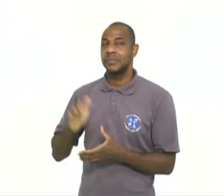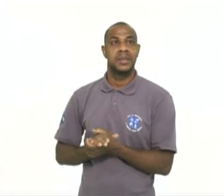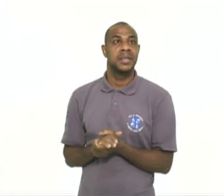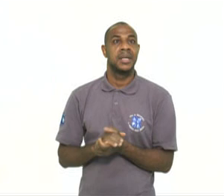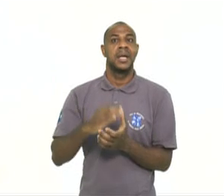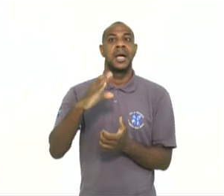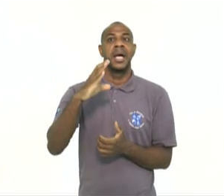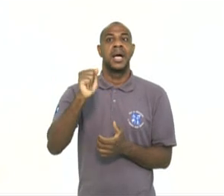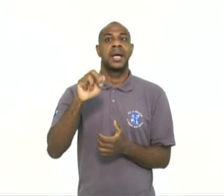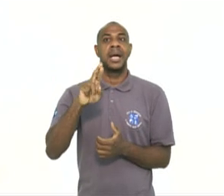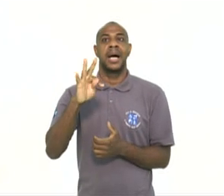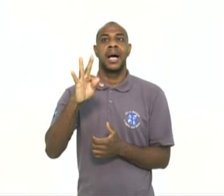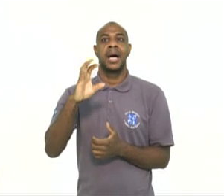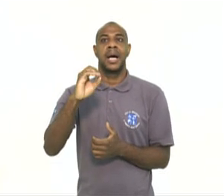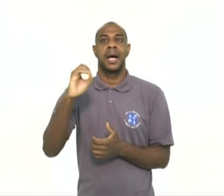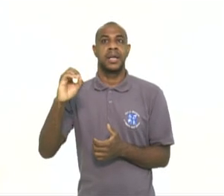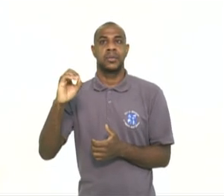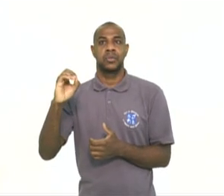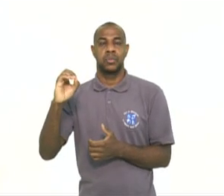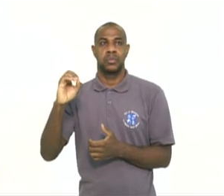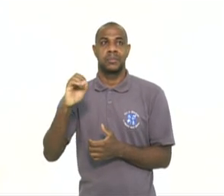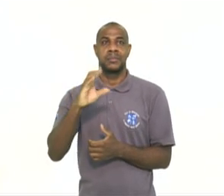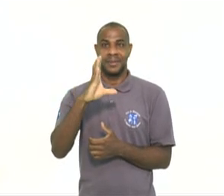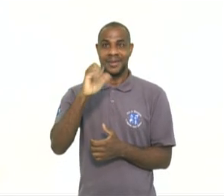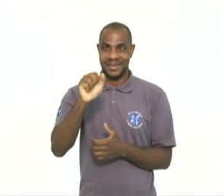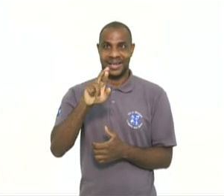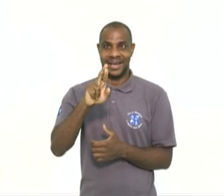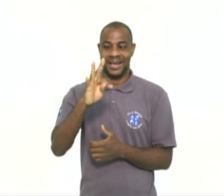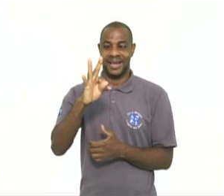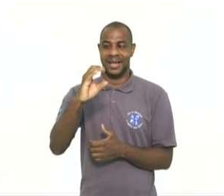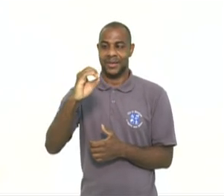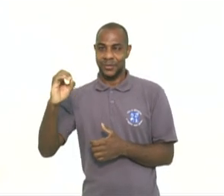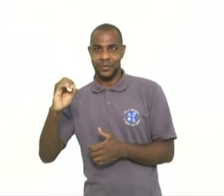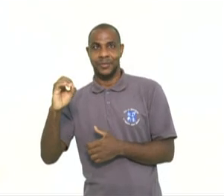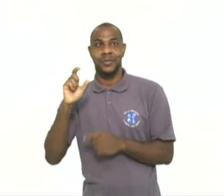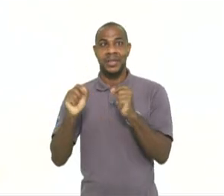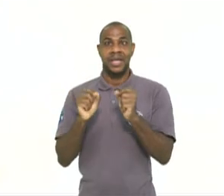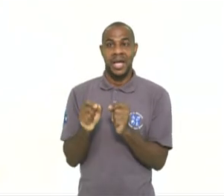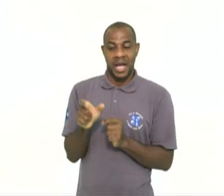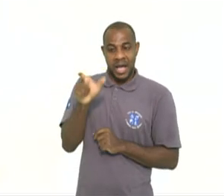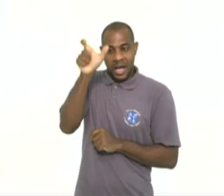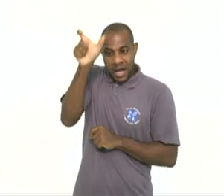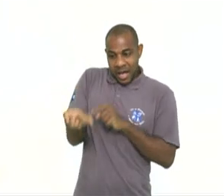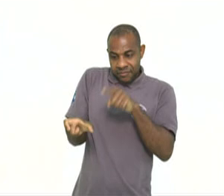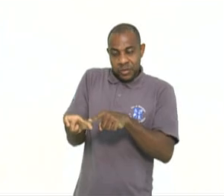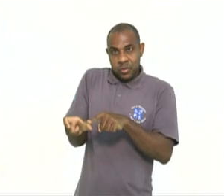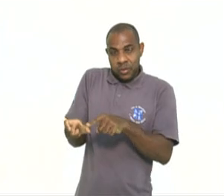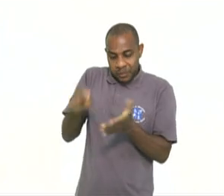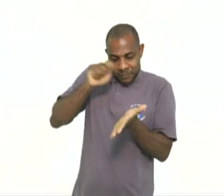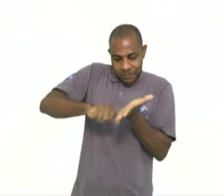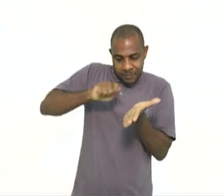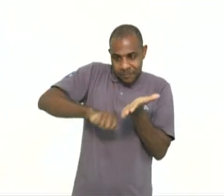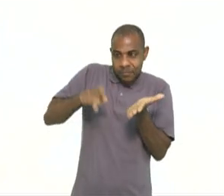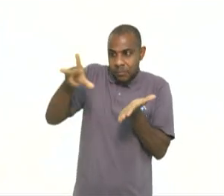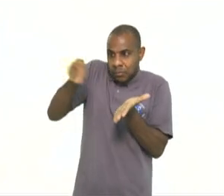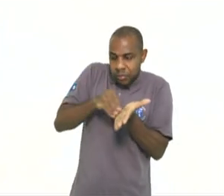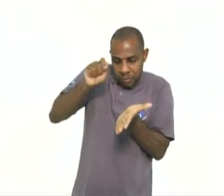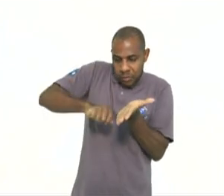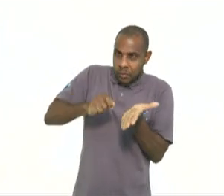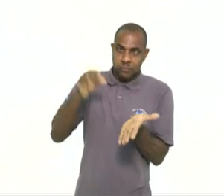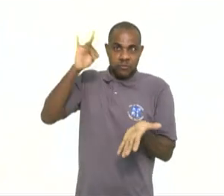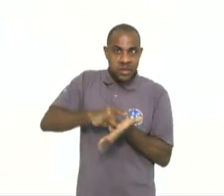a gente chama de cartoon aqueles quadrinhos em que a figura humana não é desenhado como uma figura humana de verdade